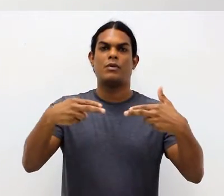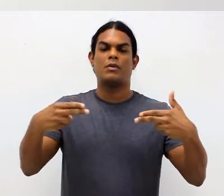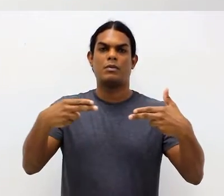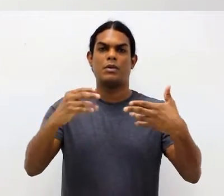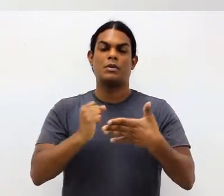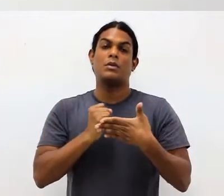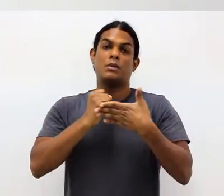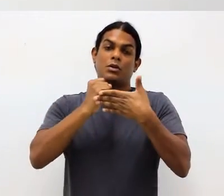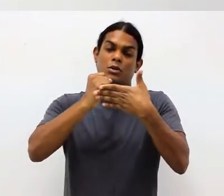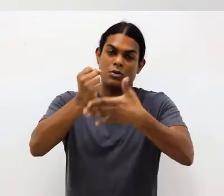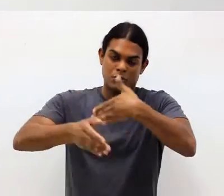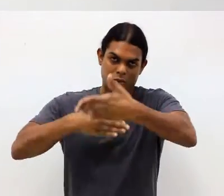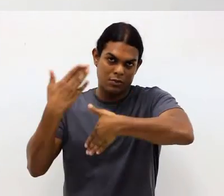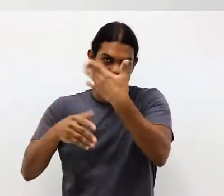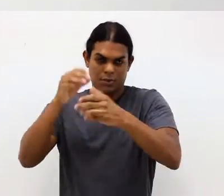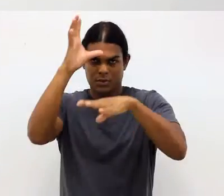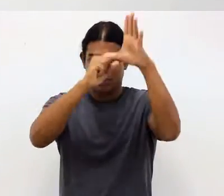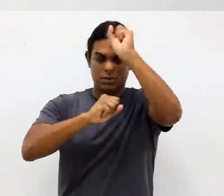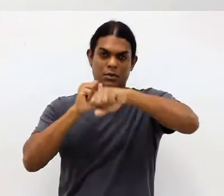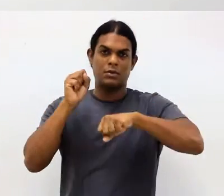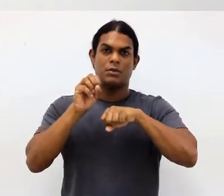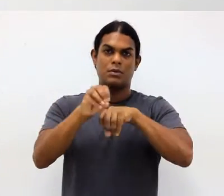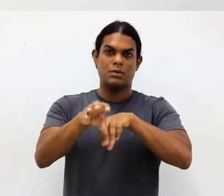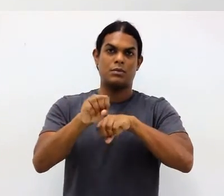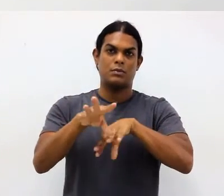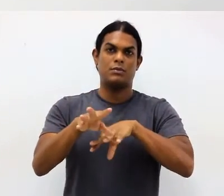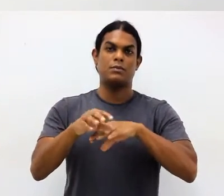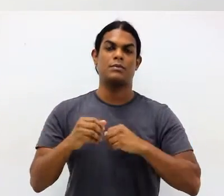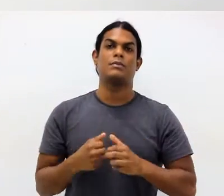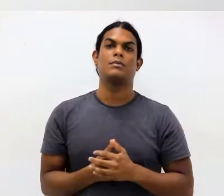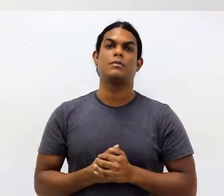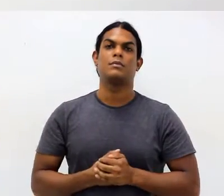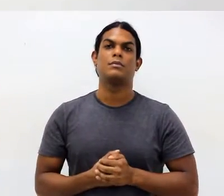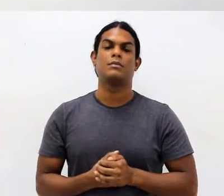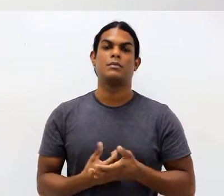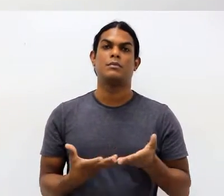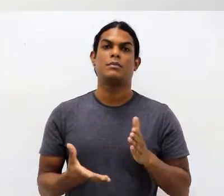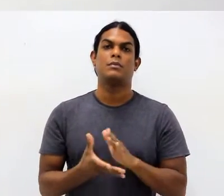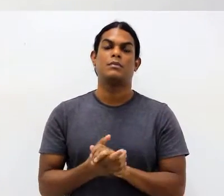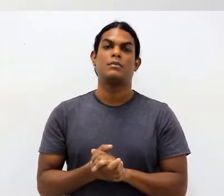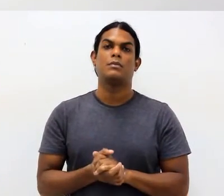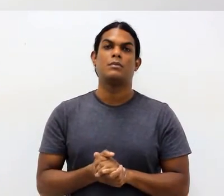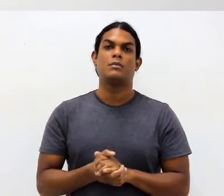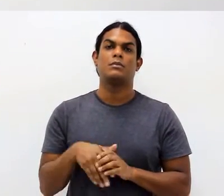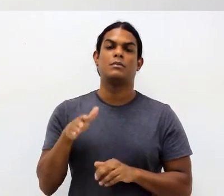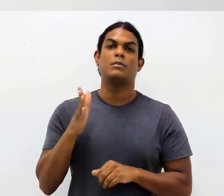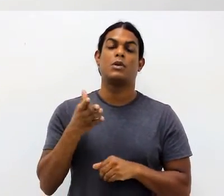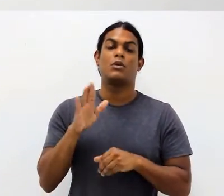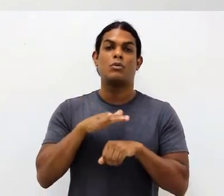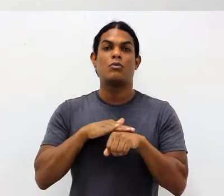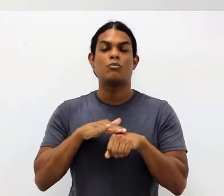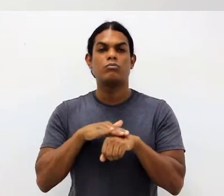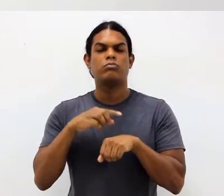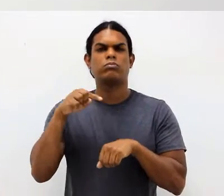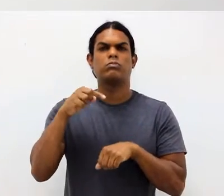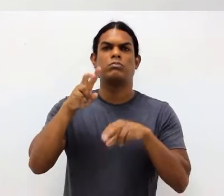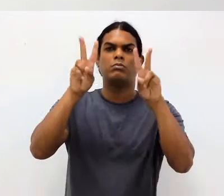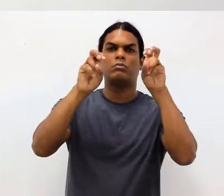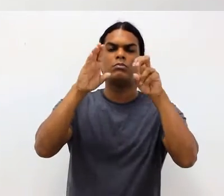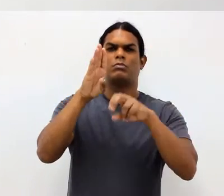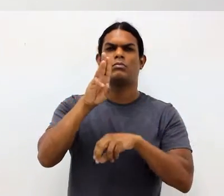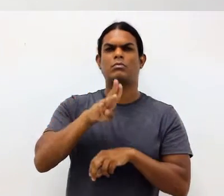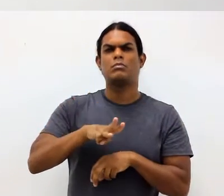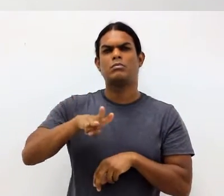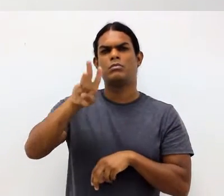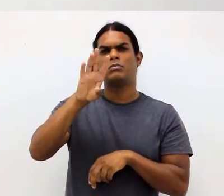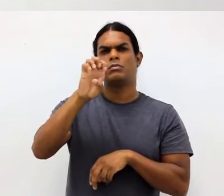ferramentas que auxiliam nos processos de ensino e aprendizagem. Bom, para a gente falar um pouquinho sobre o Web 2.0,